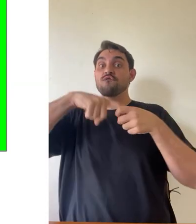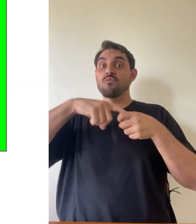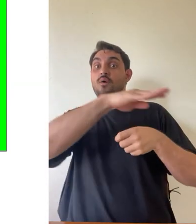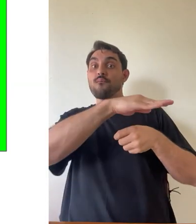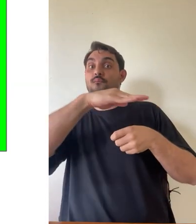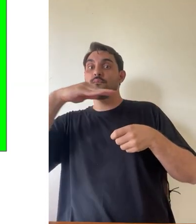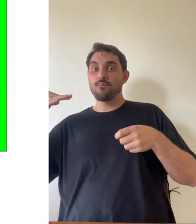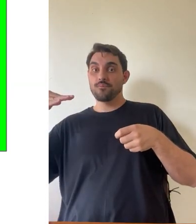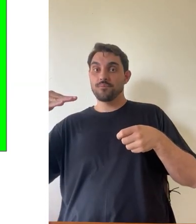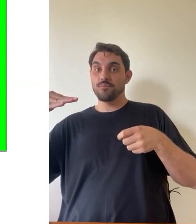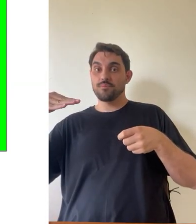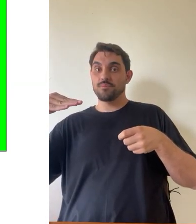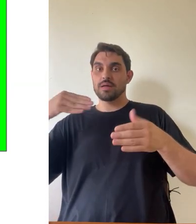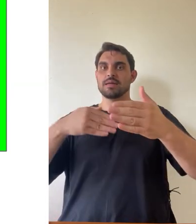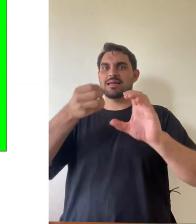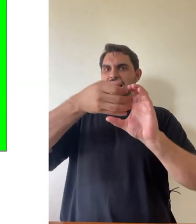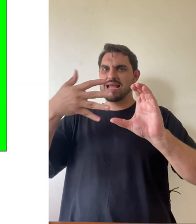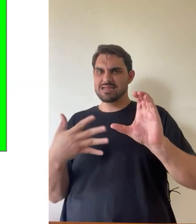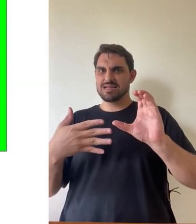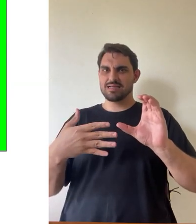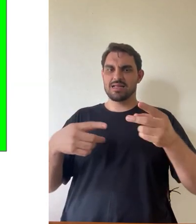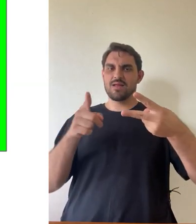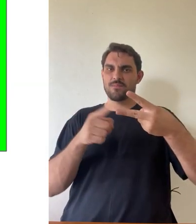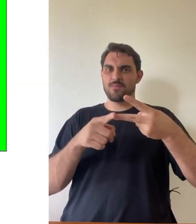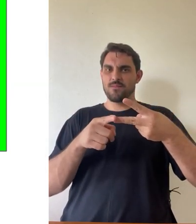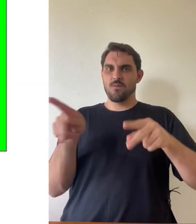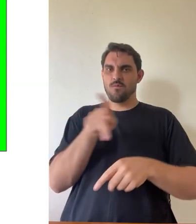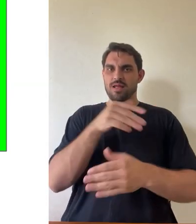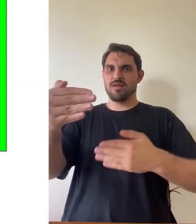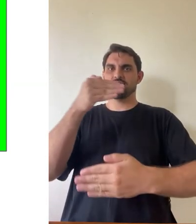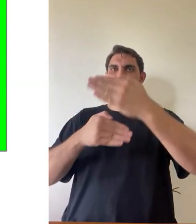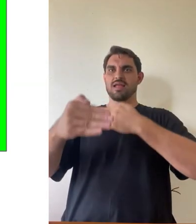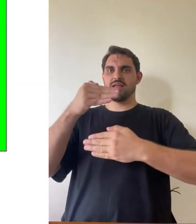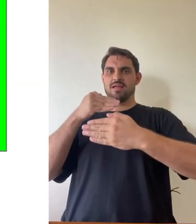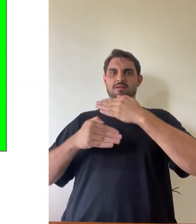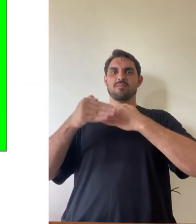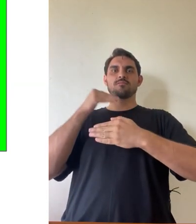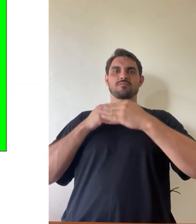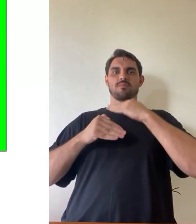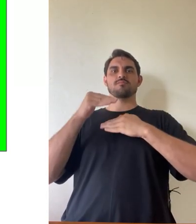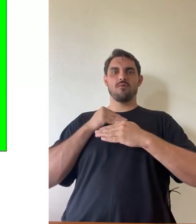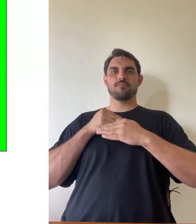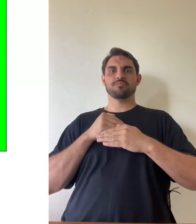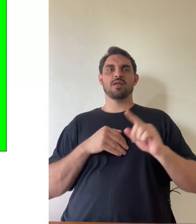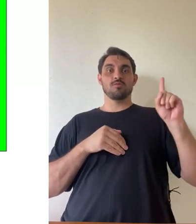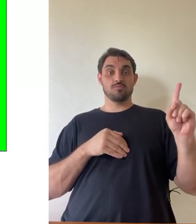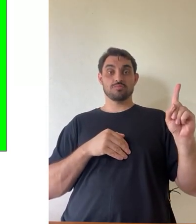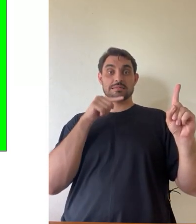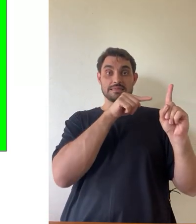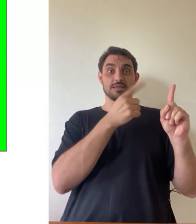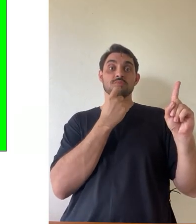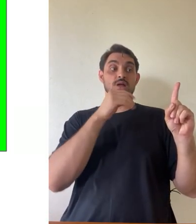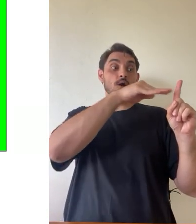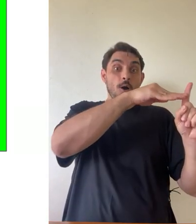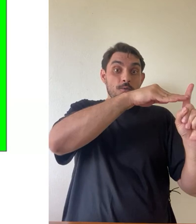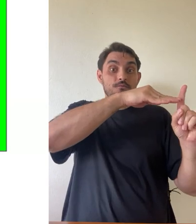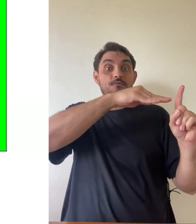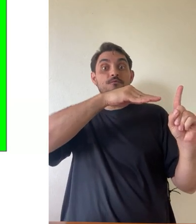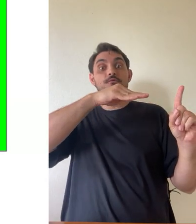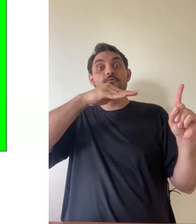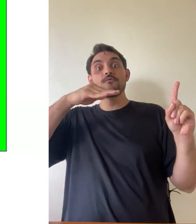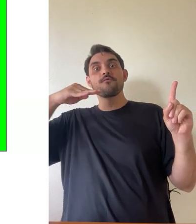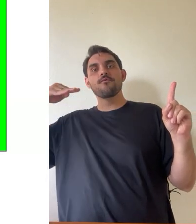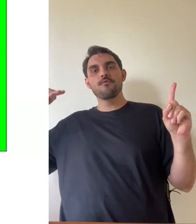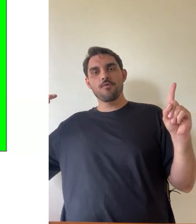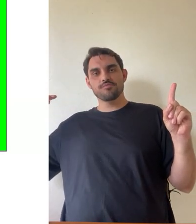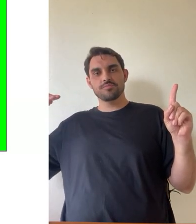movimento retrógrado é que o corpo vai se afastar do referencial adotado. Nós adotamos, então, o referencial